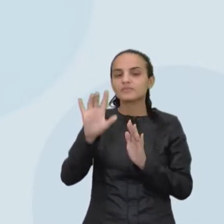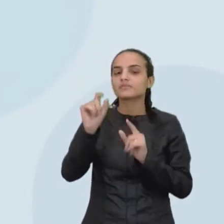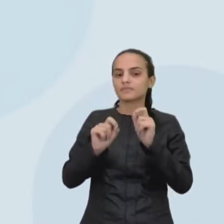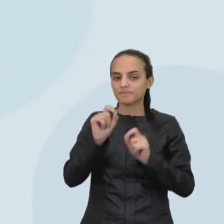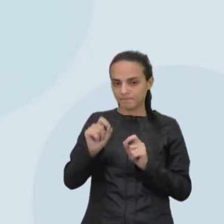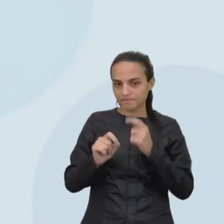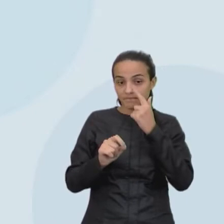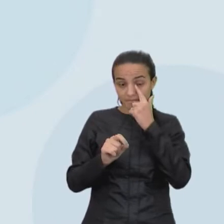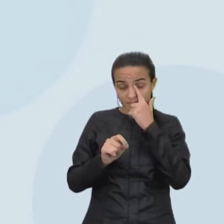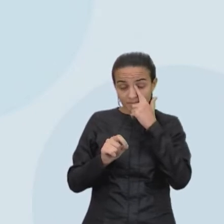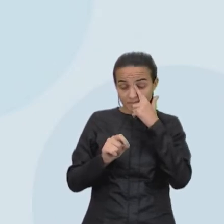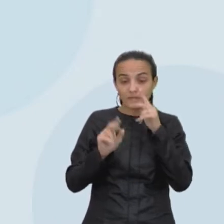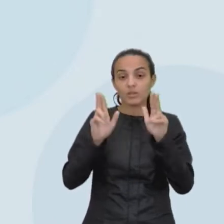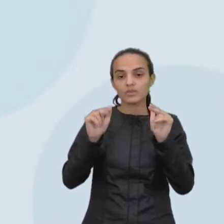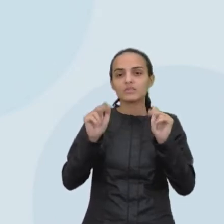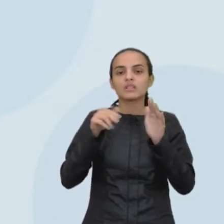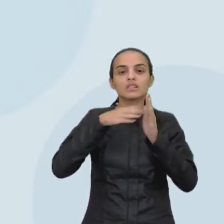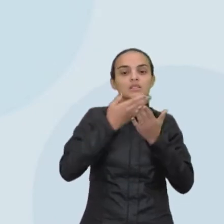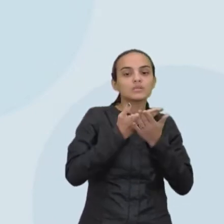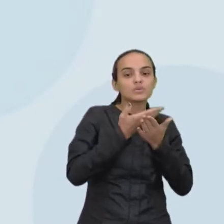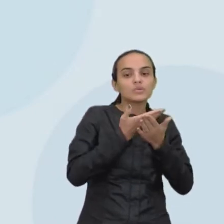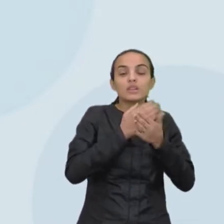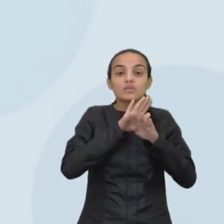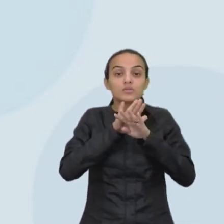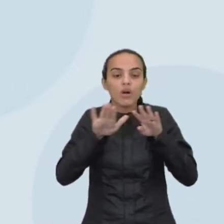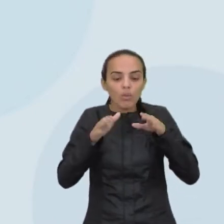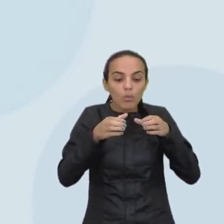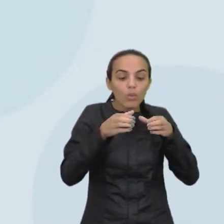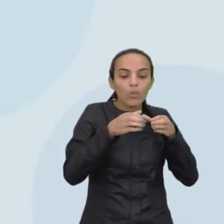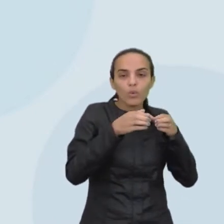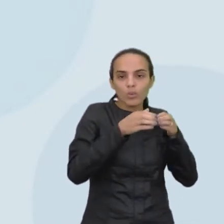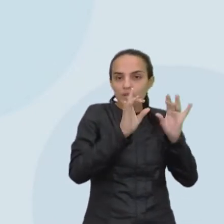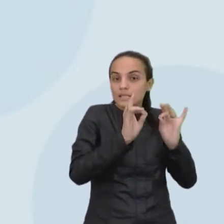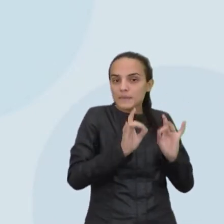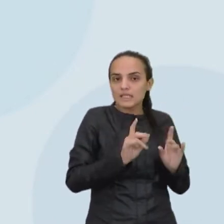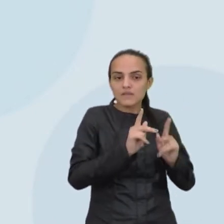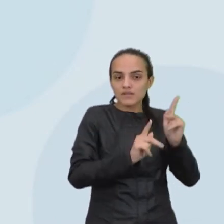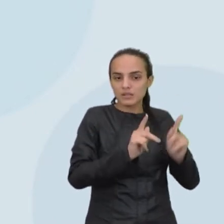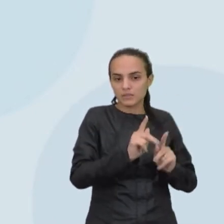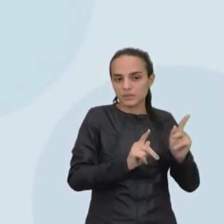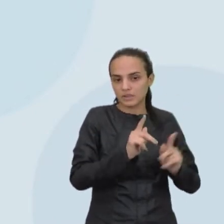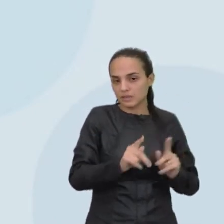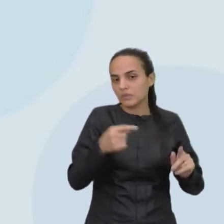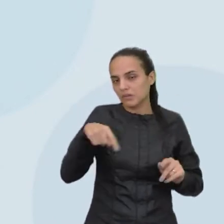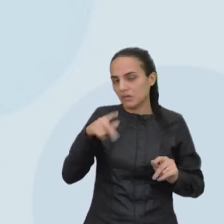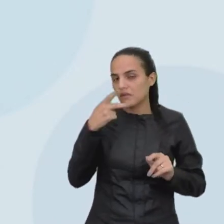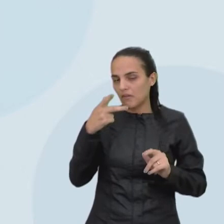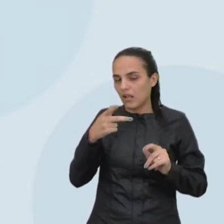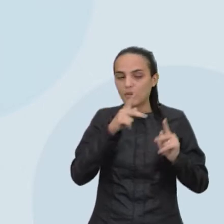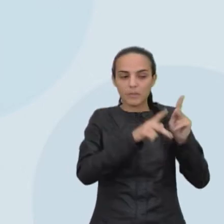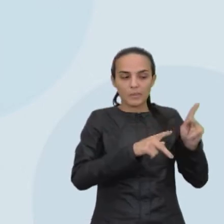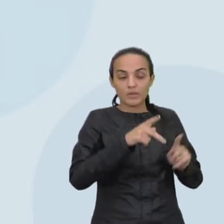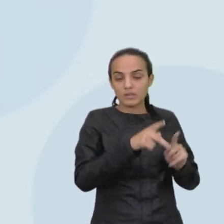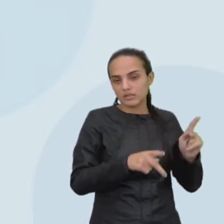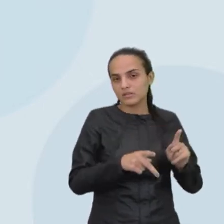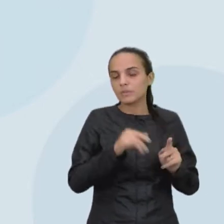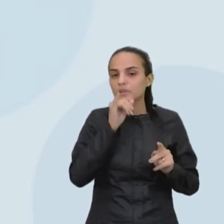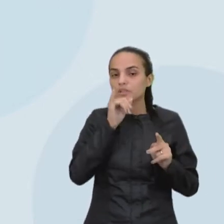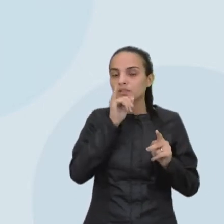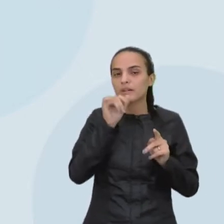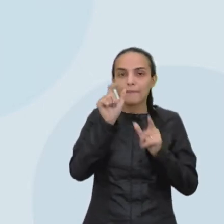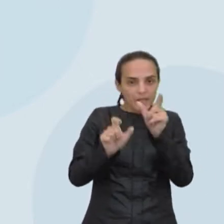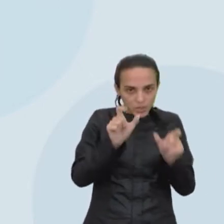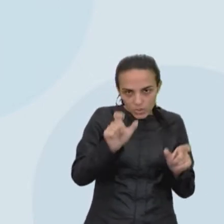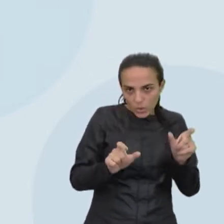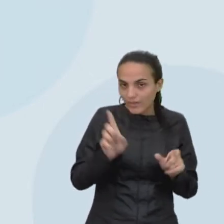Trata-se de um método na qual se estuda apenas parte da população. E aí, quando a gente fala em população, não entenda como